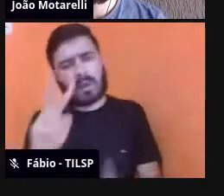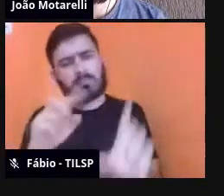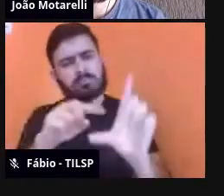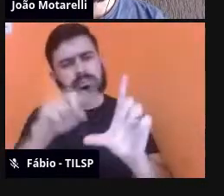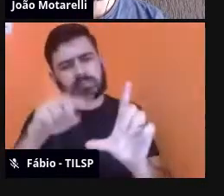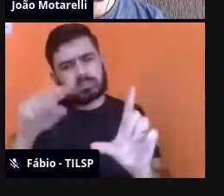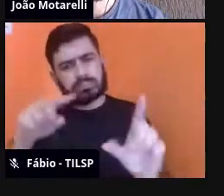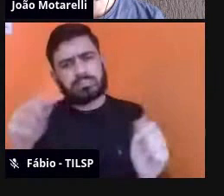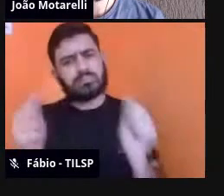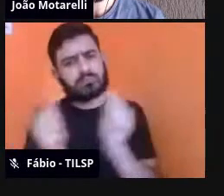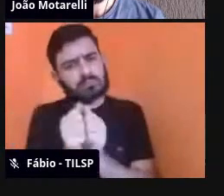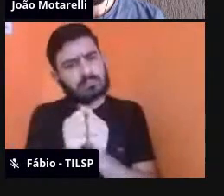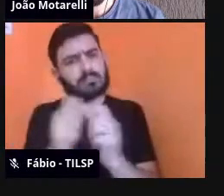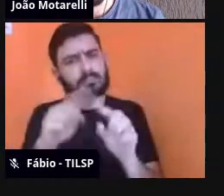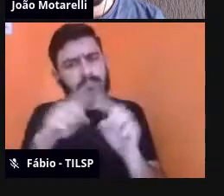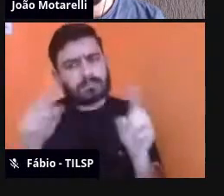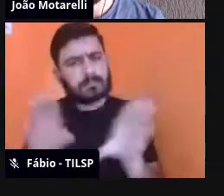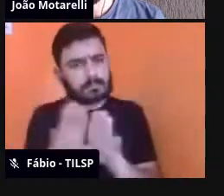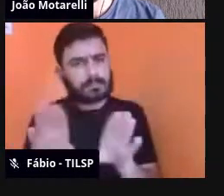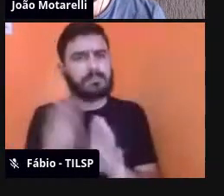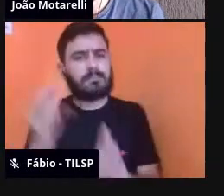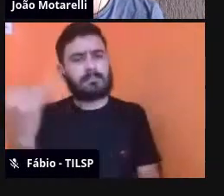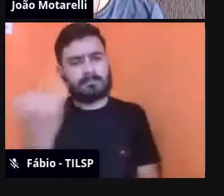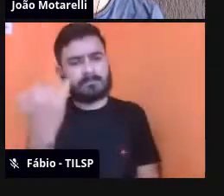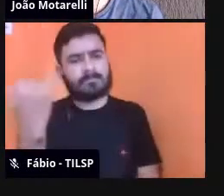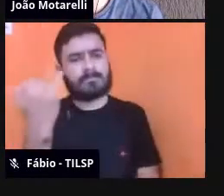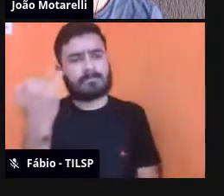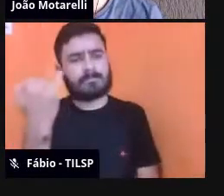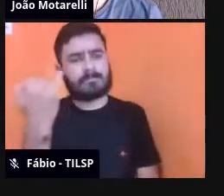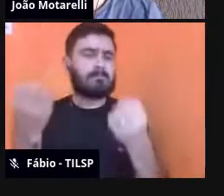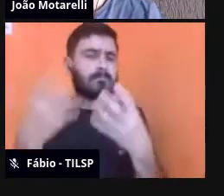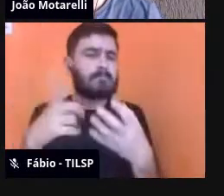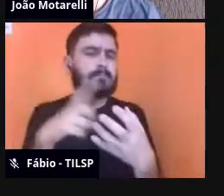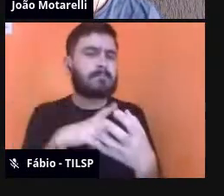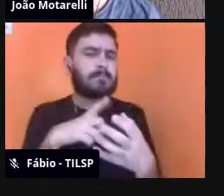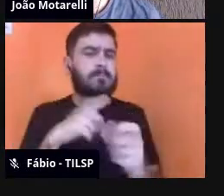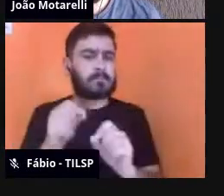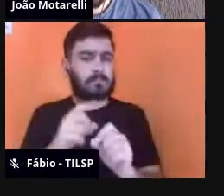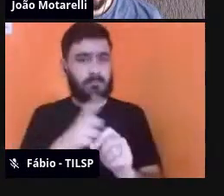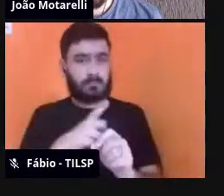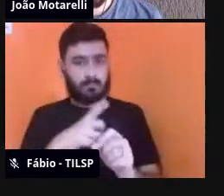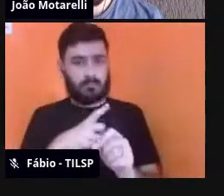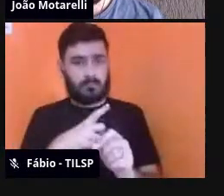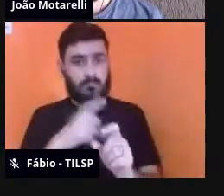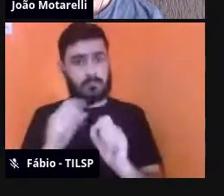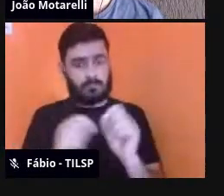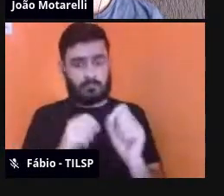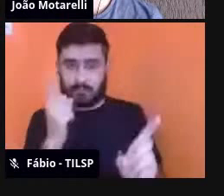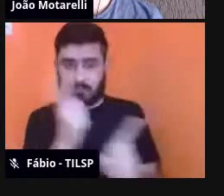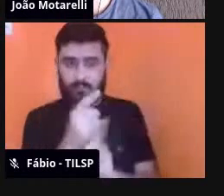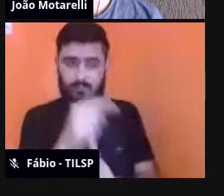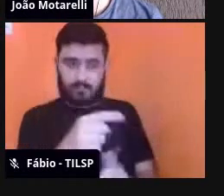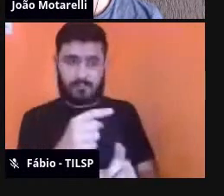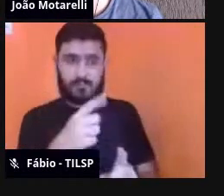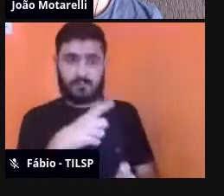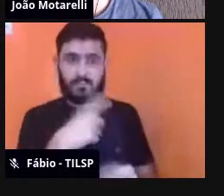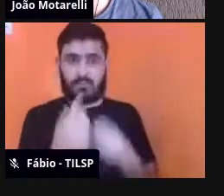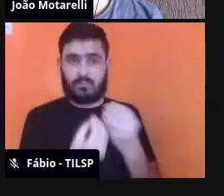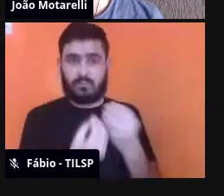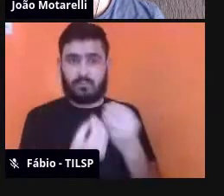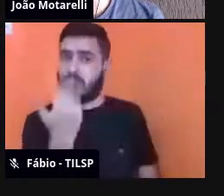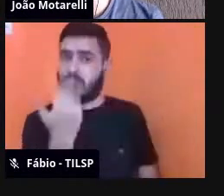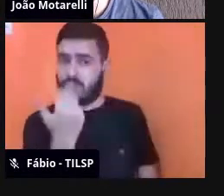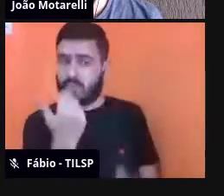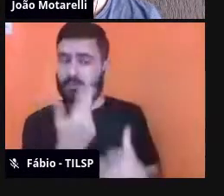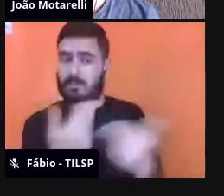gente colocar na conta que o transtorno alimentar ele é diagnosticado pelo psiquiatra, e muitas vezes